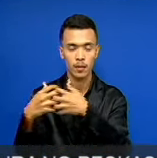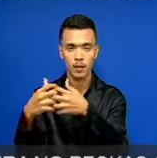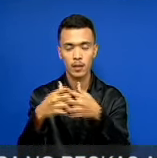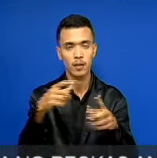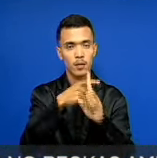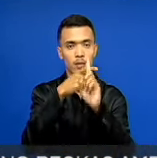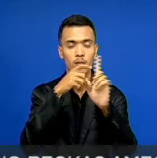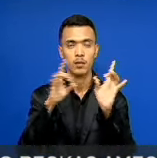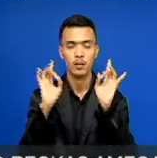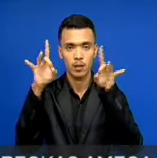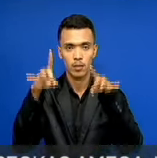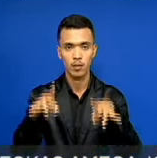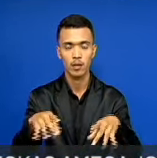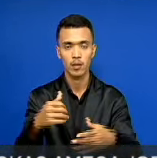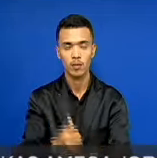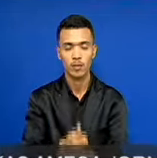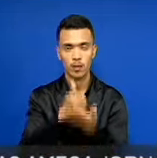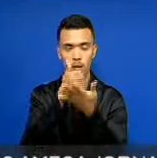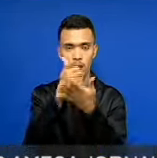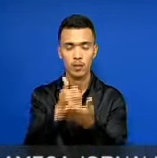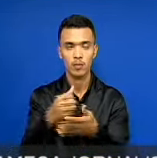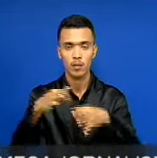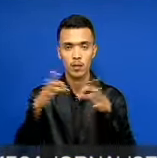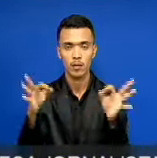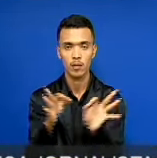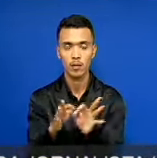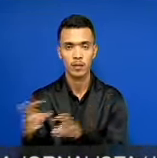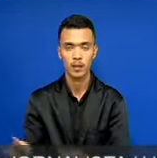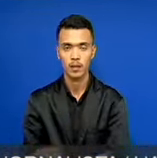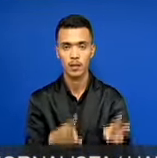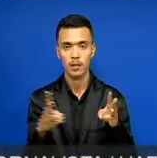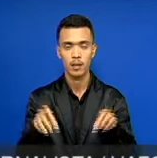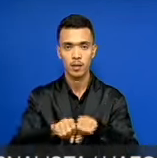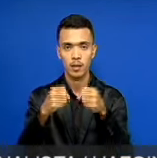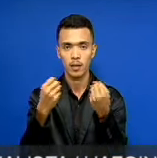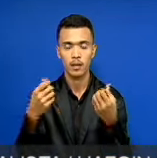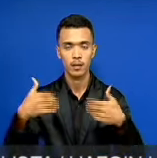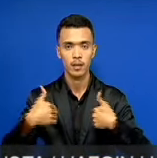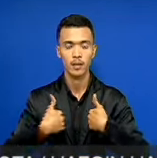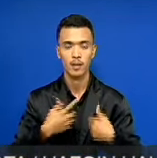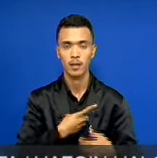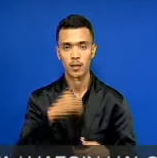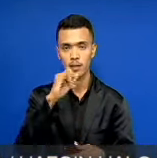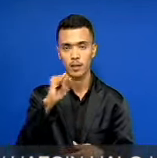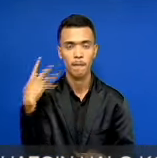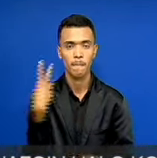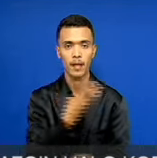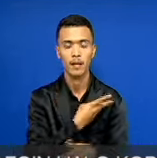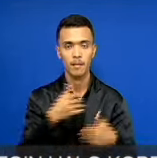Sus Austrália, o de halo intervenção da normalização estrada Cuac e Adili. A minha equipa botida,